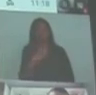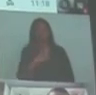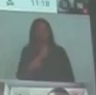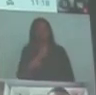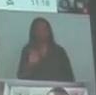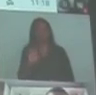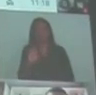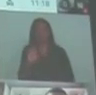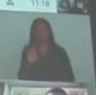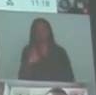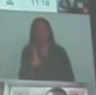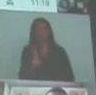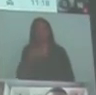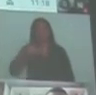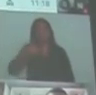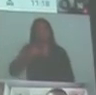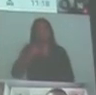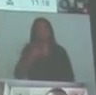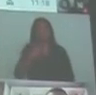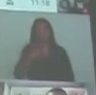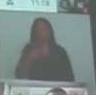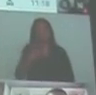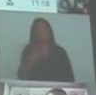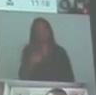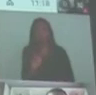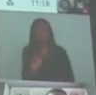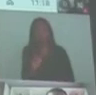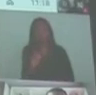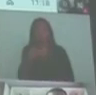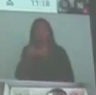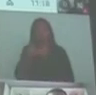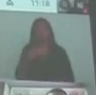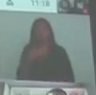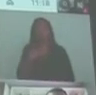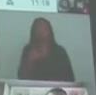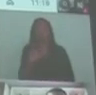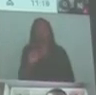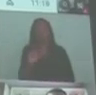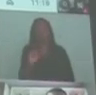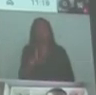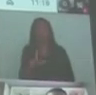vereador Marquinho, vereador Maico, vereador Vavá,